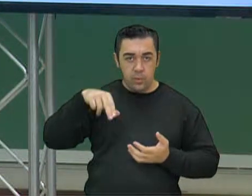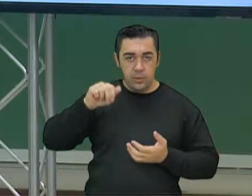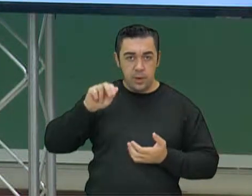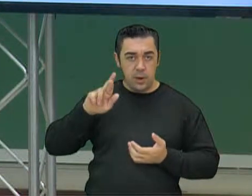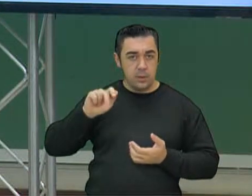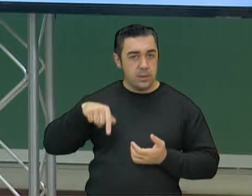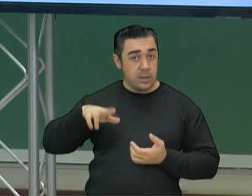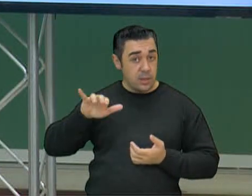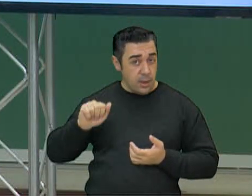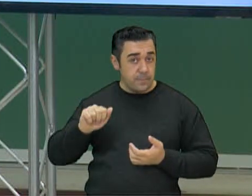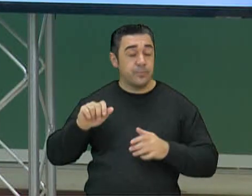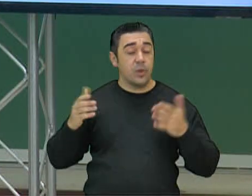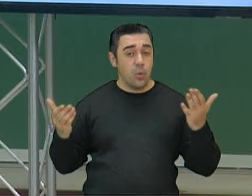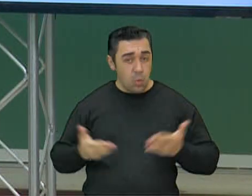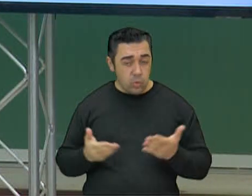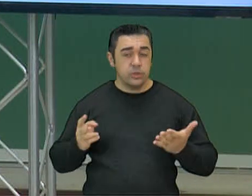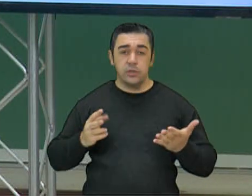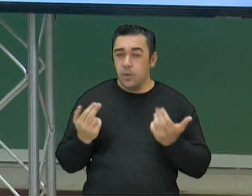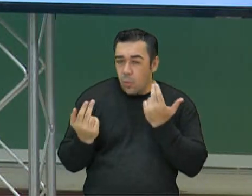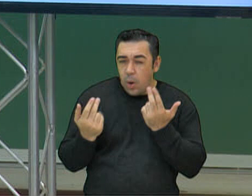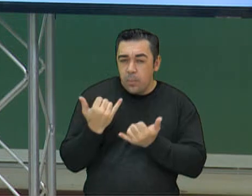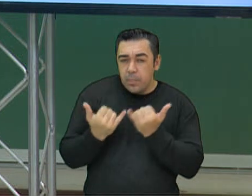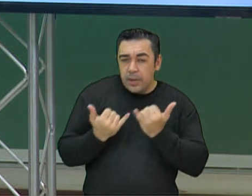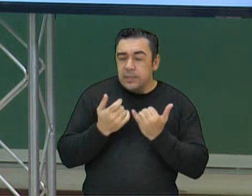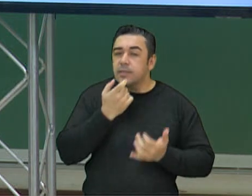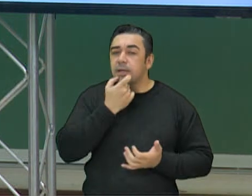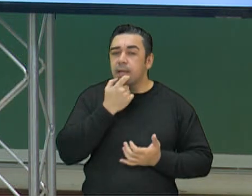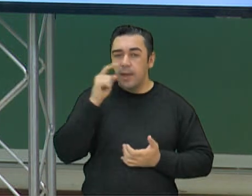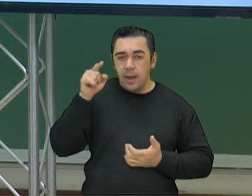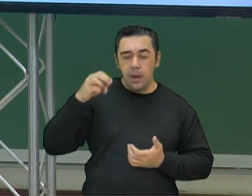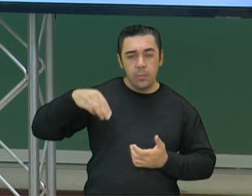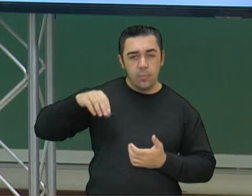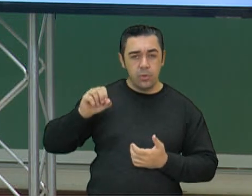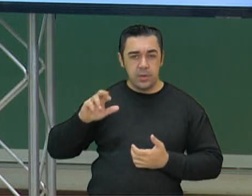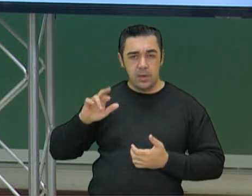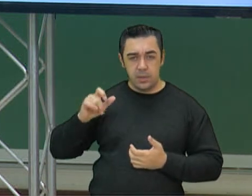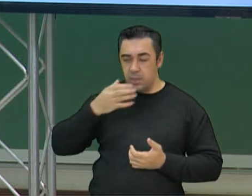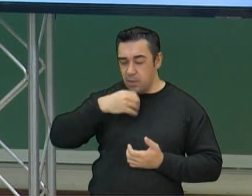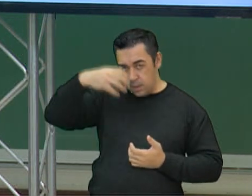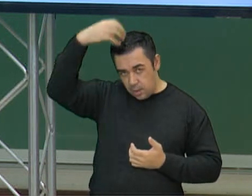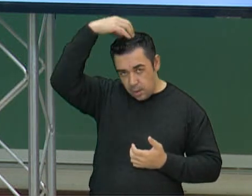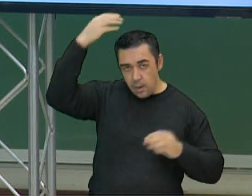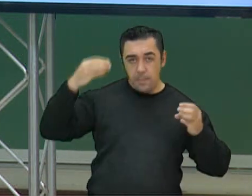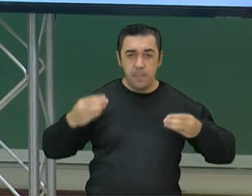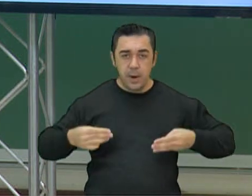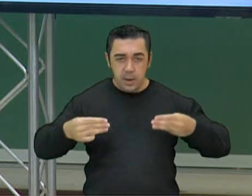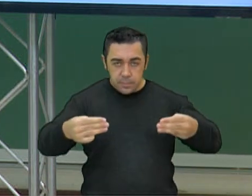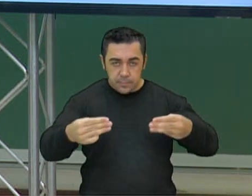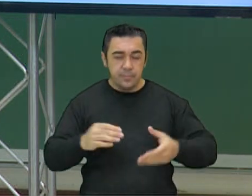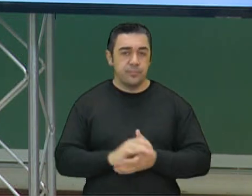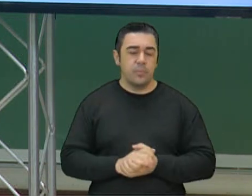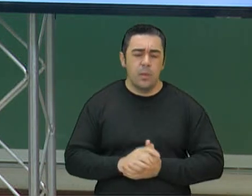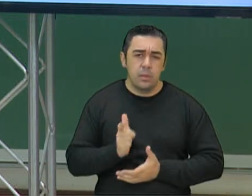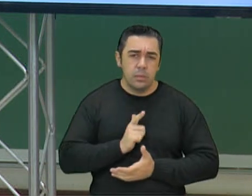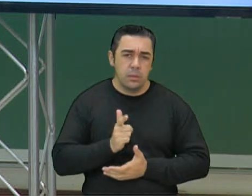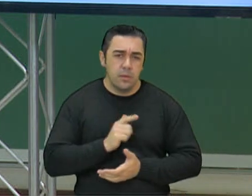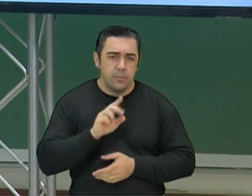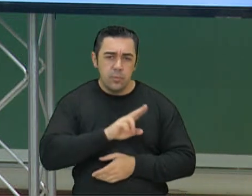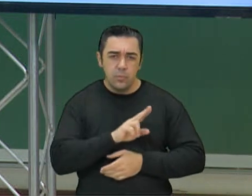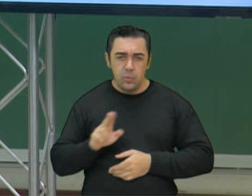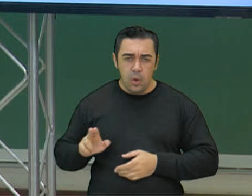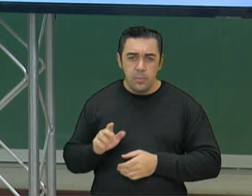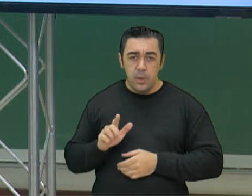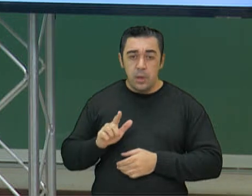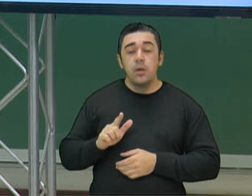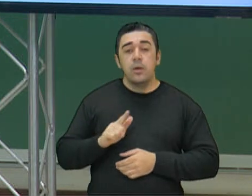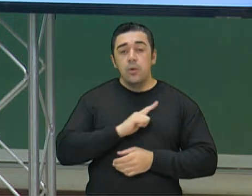uma monarquia parlamentarista. Então, o franquismo, como ficou conhecido esse